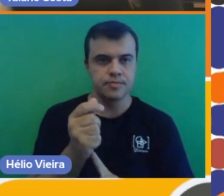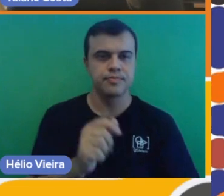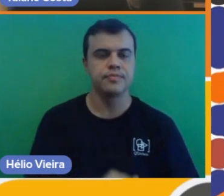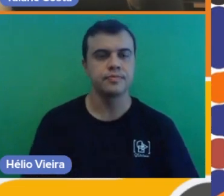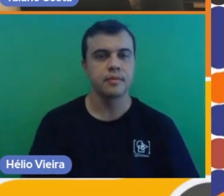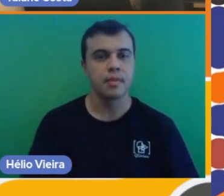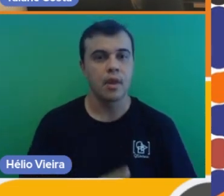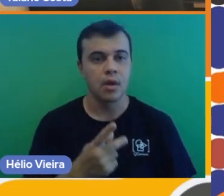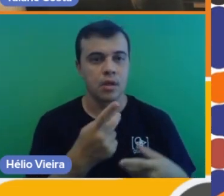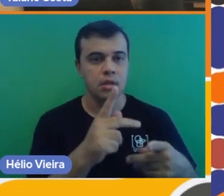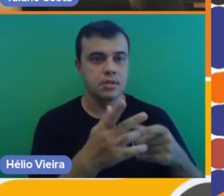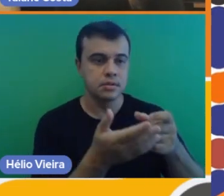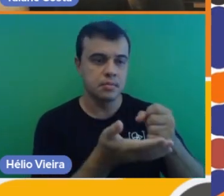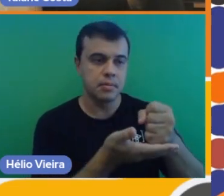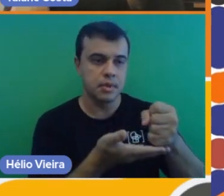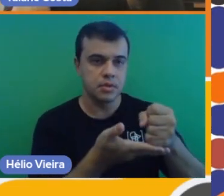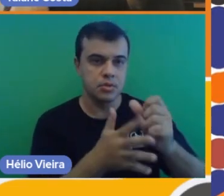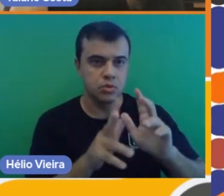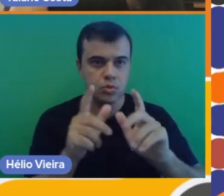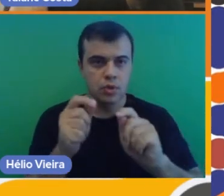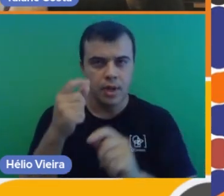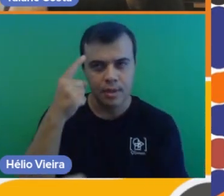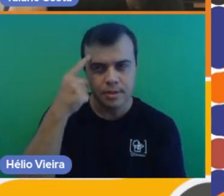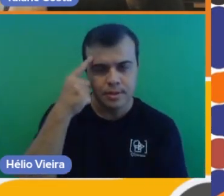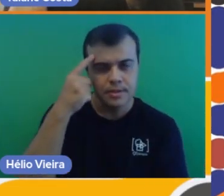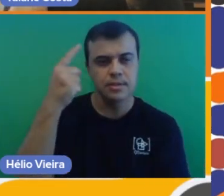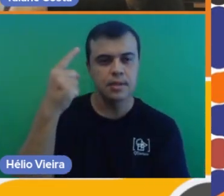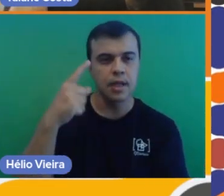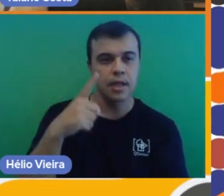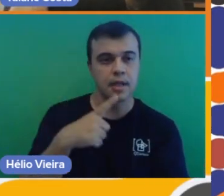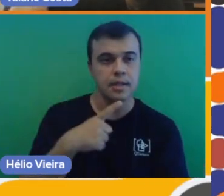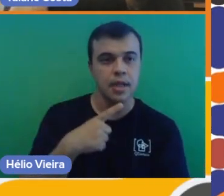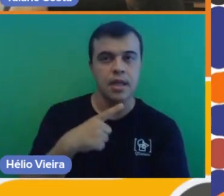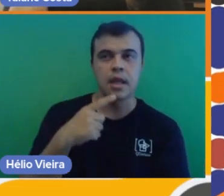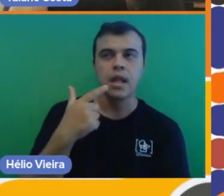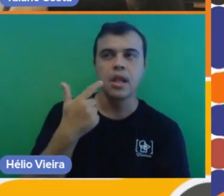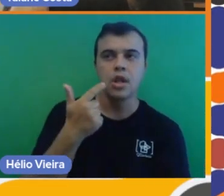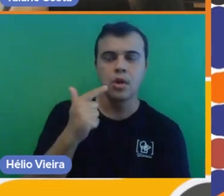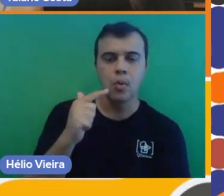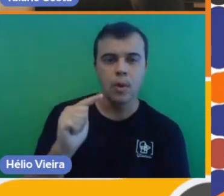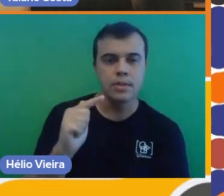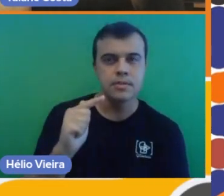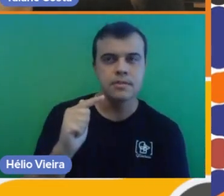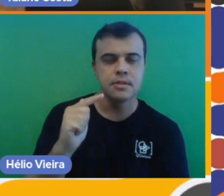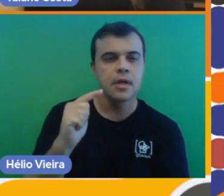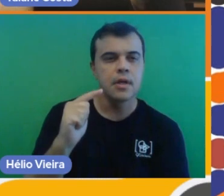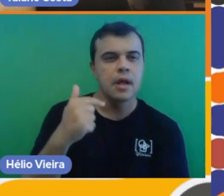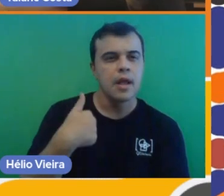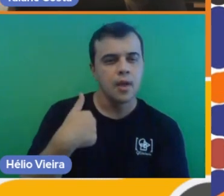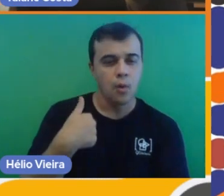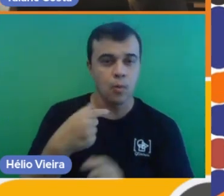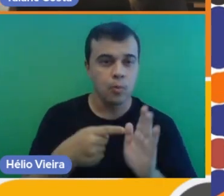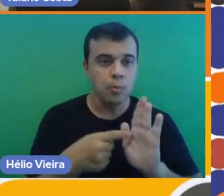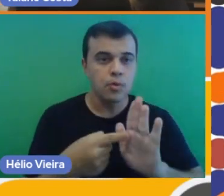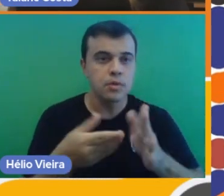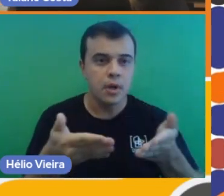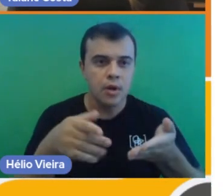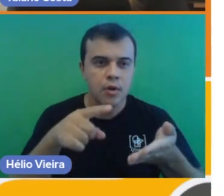com base nessa ideia dessas linguagens, eu